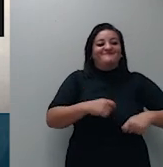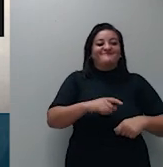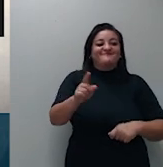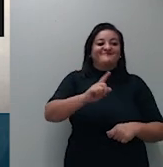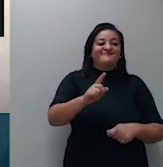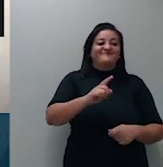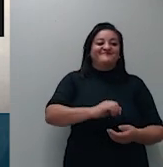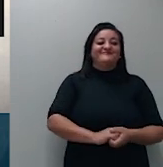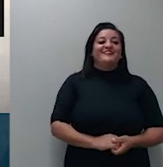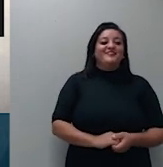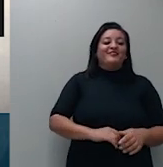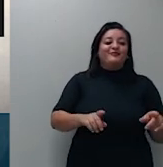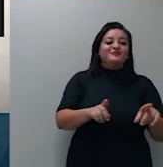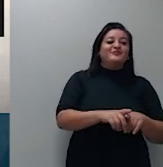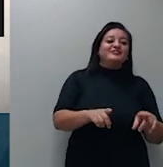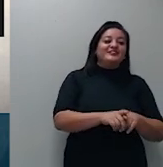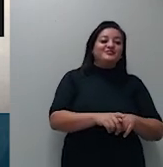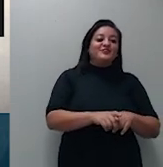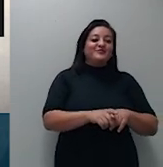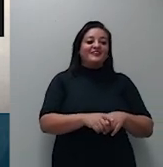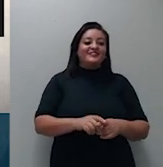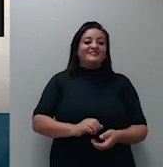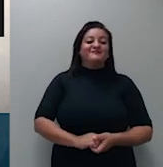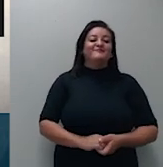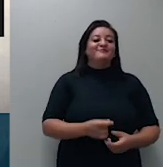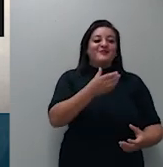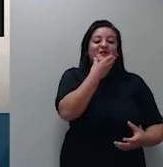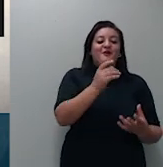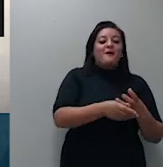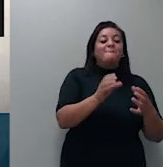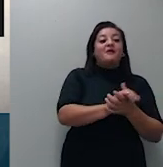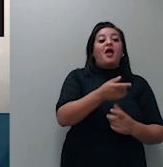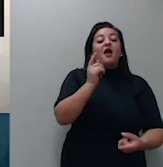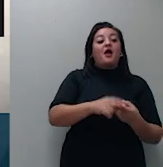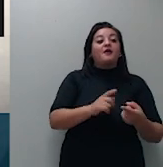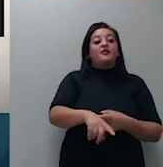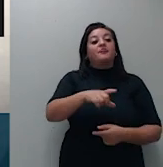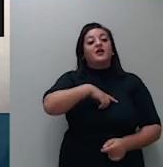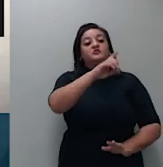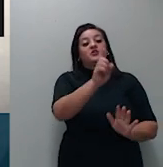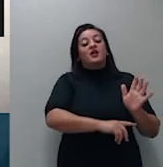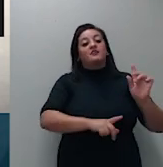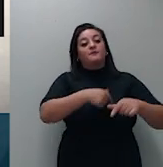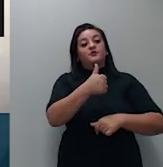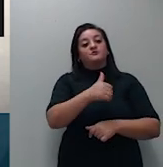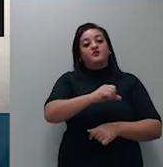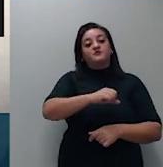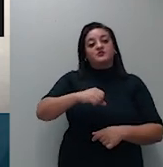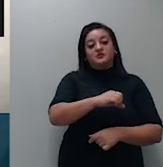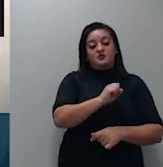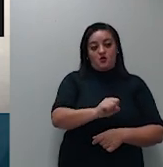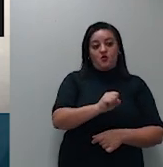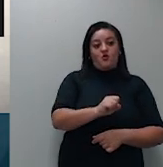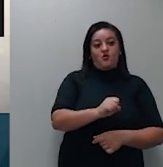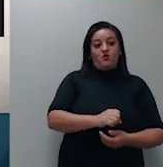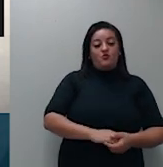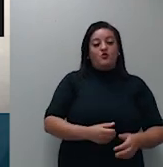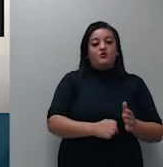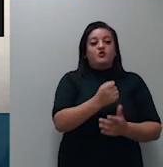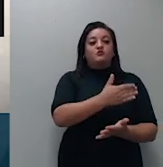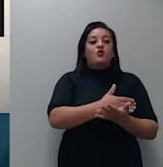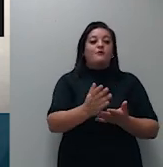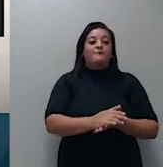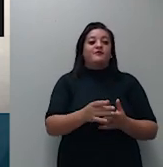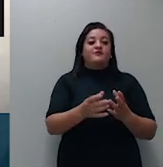necessidade de prova do Companheiro porque adquirido após 1968